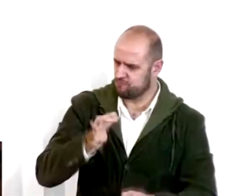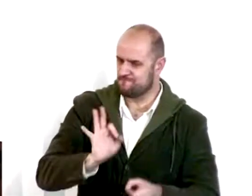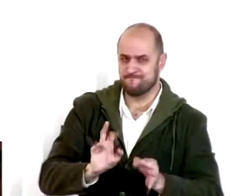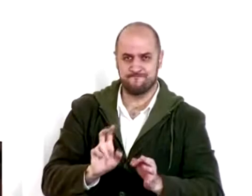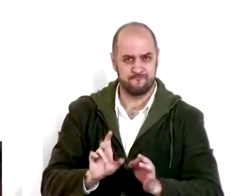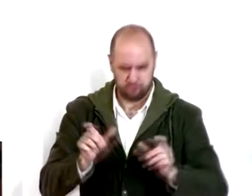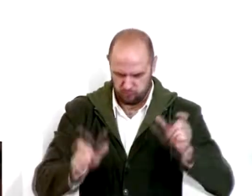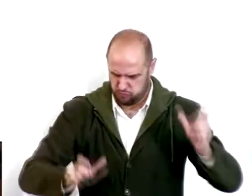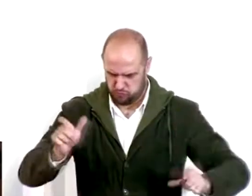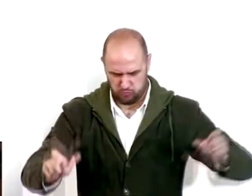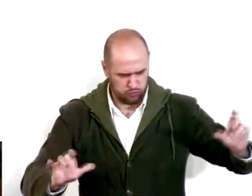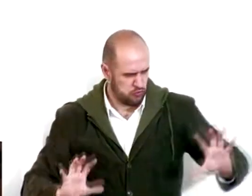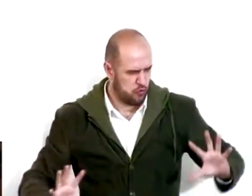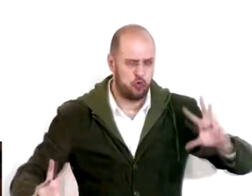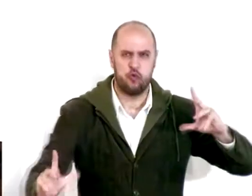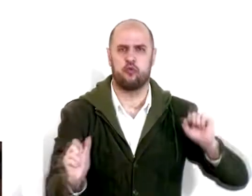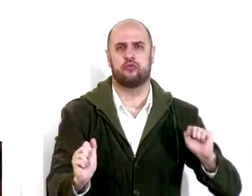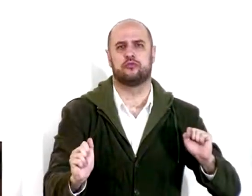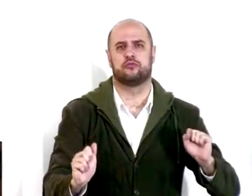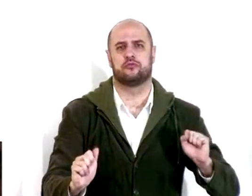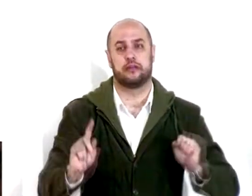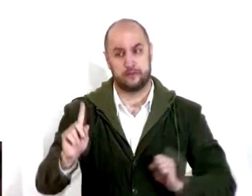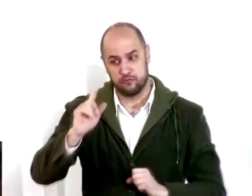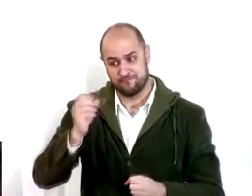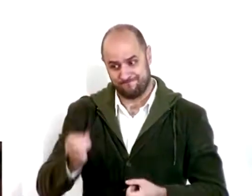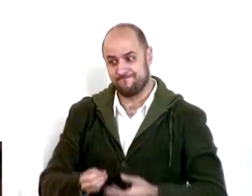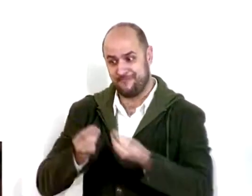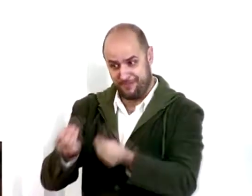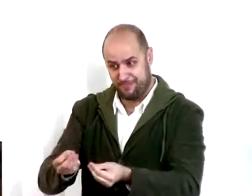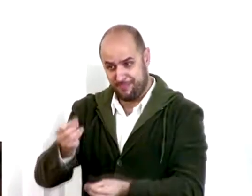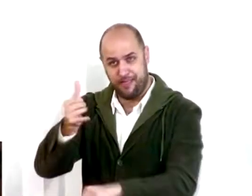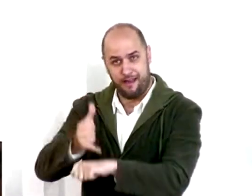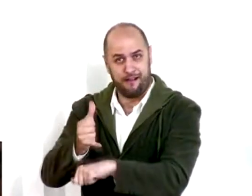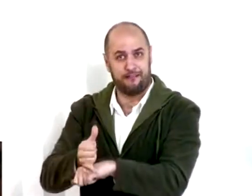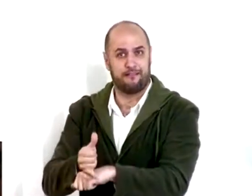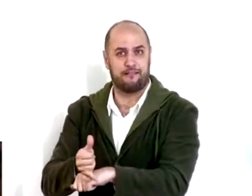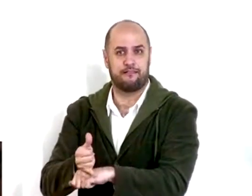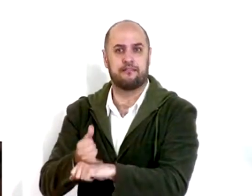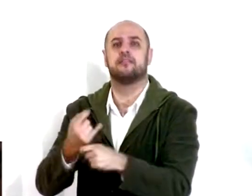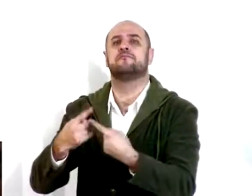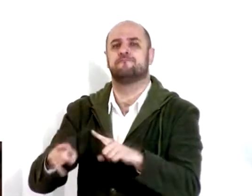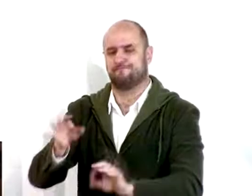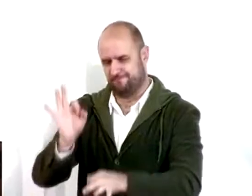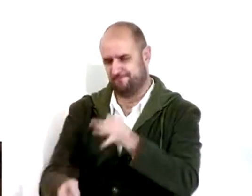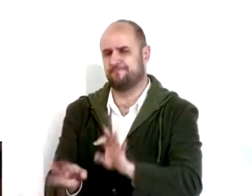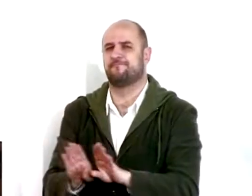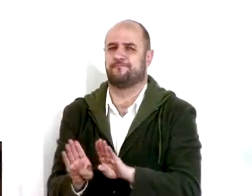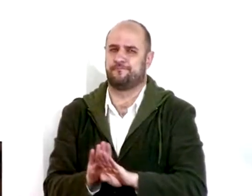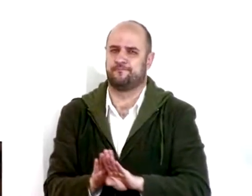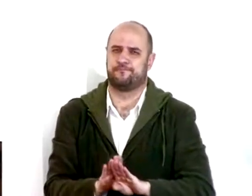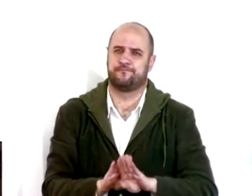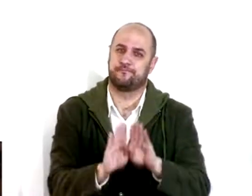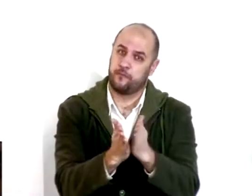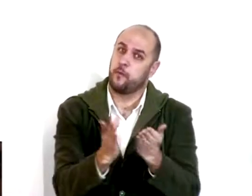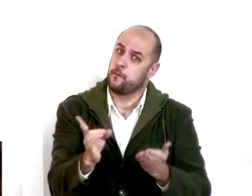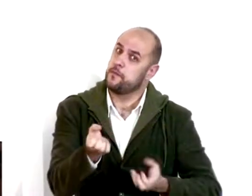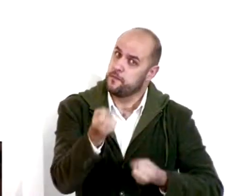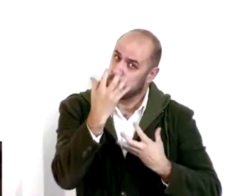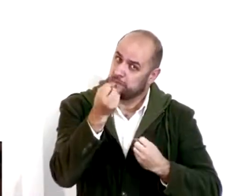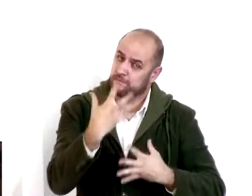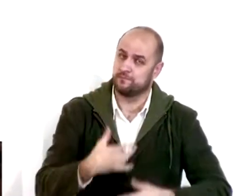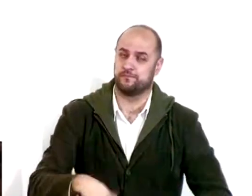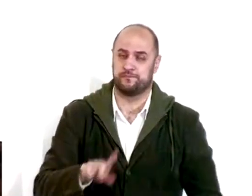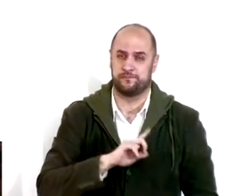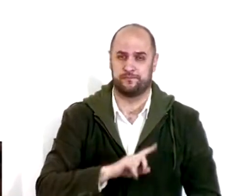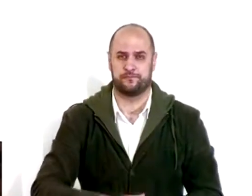as autoridades que Ele mesmo constituiu. É isso que o texto nos ensina. Por mais